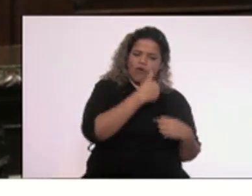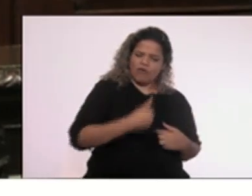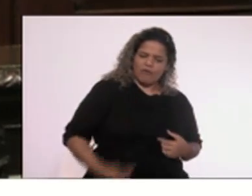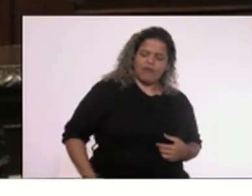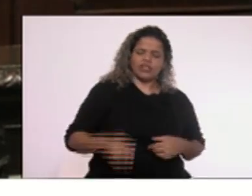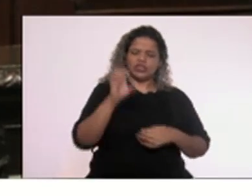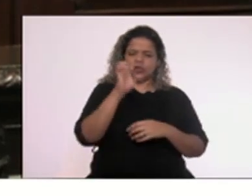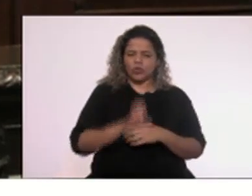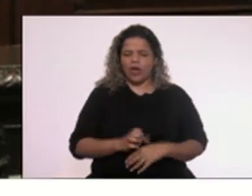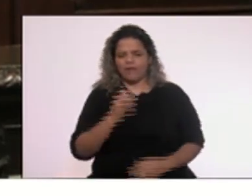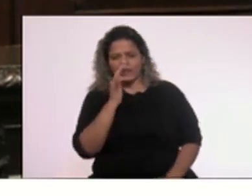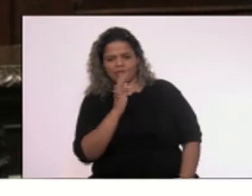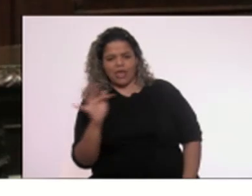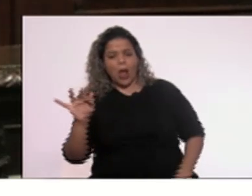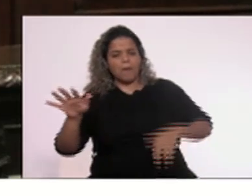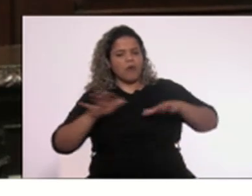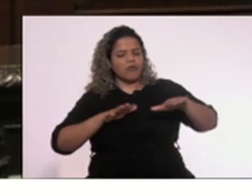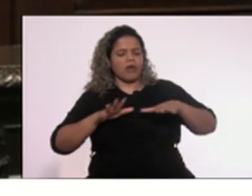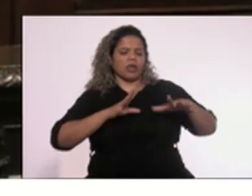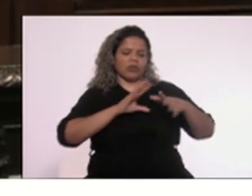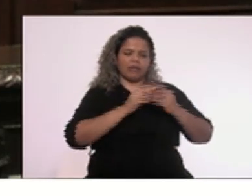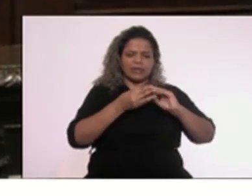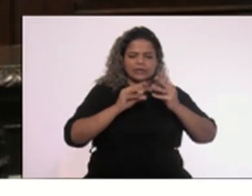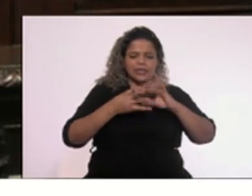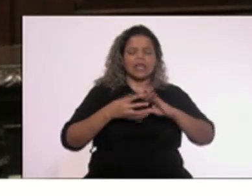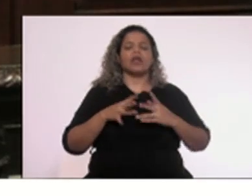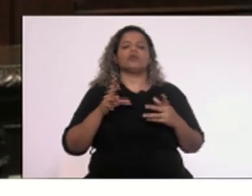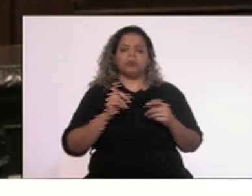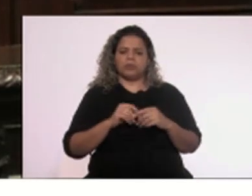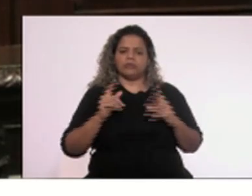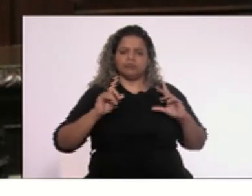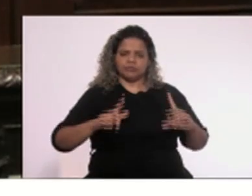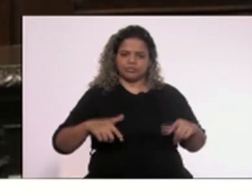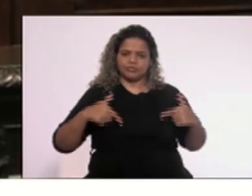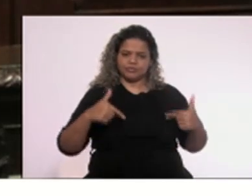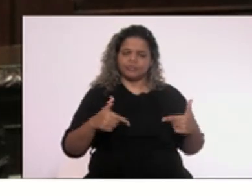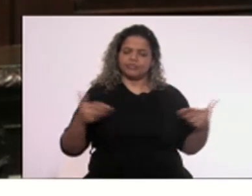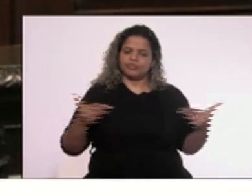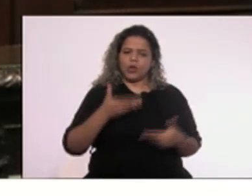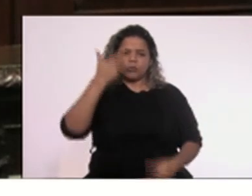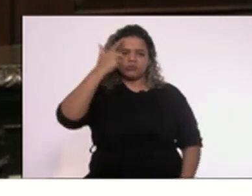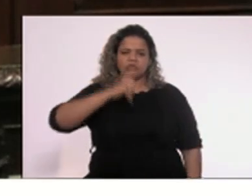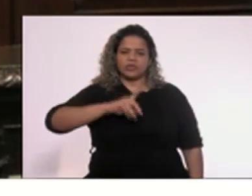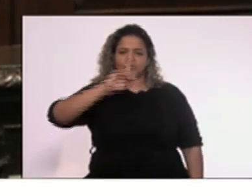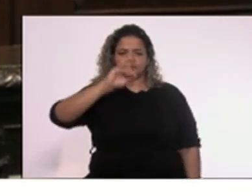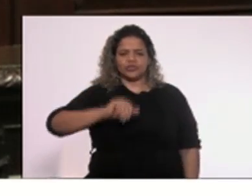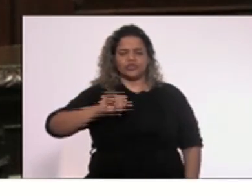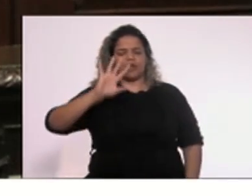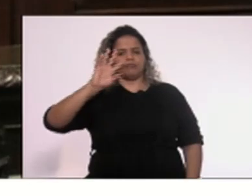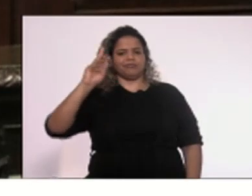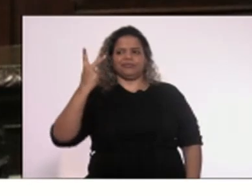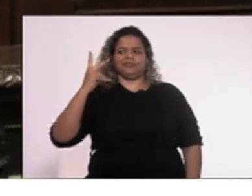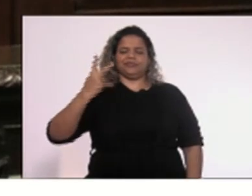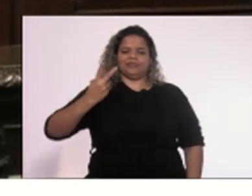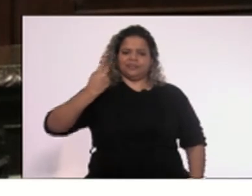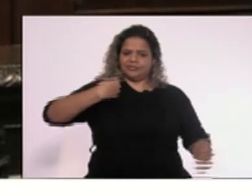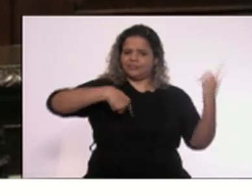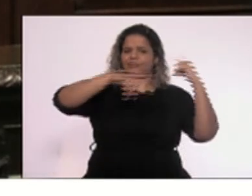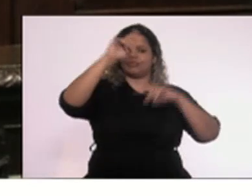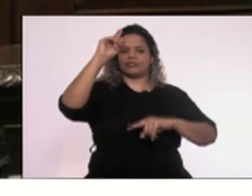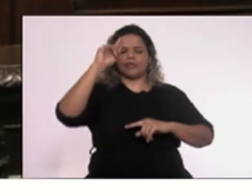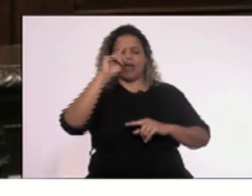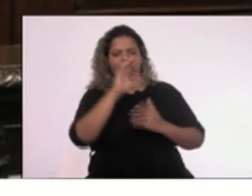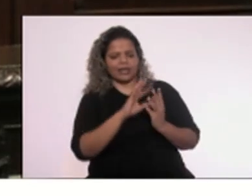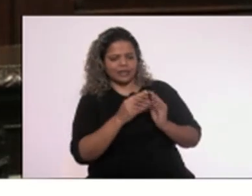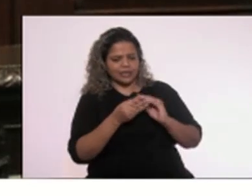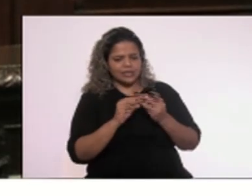com o governo federal, com o movimento do artesanato em Niterói, para que hoje chegássemos ao dia histórico para artesãos e